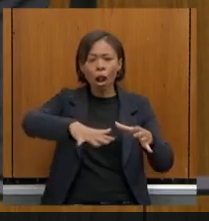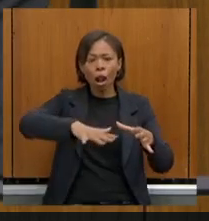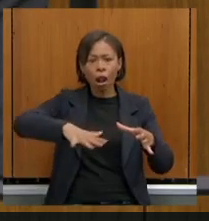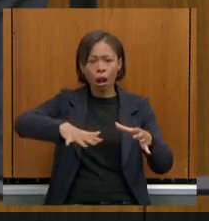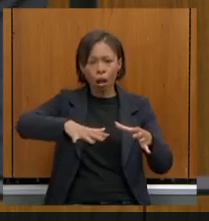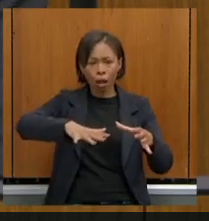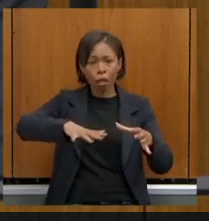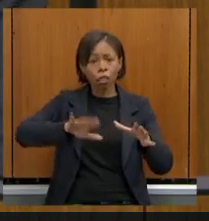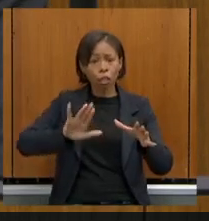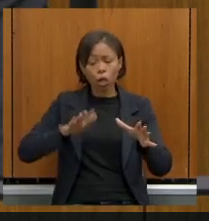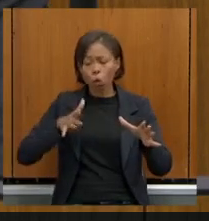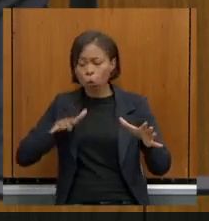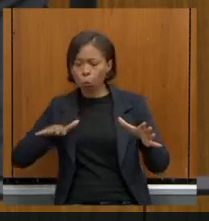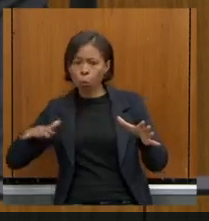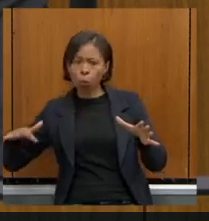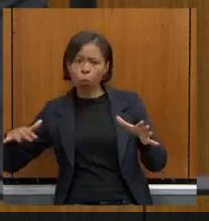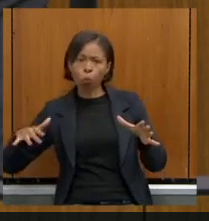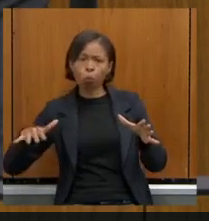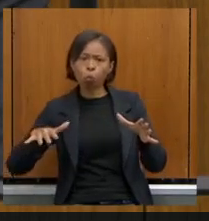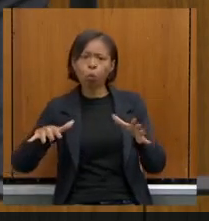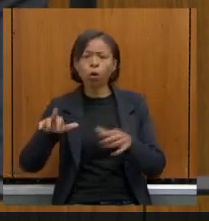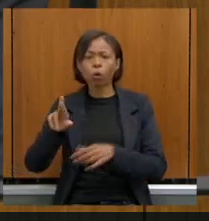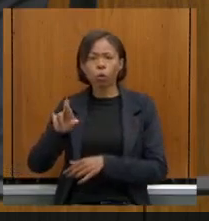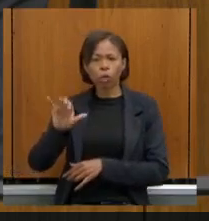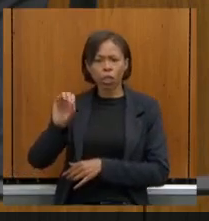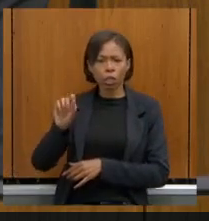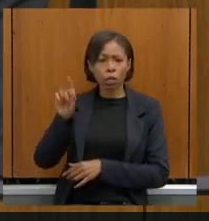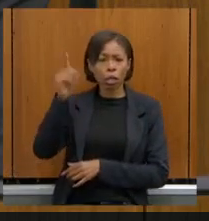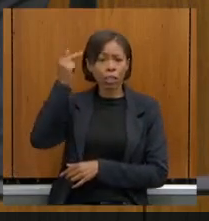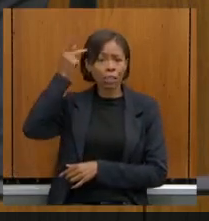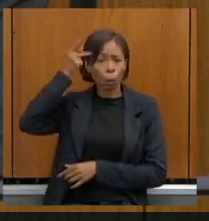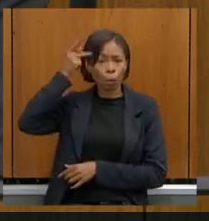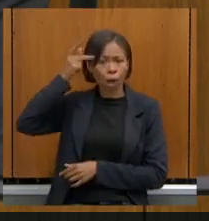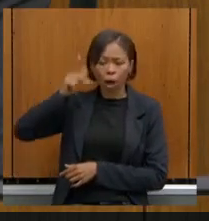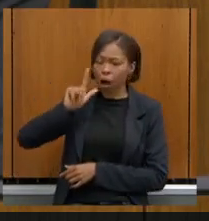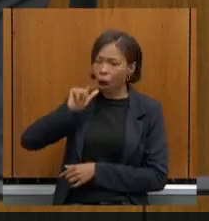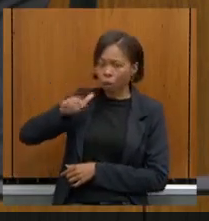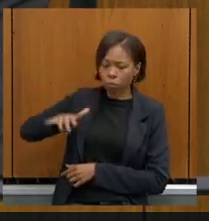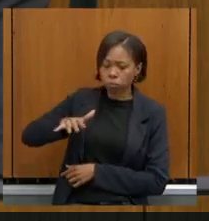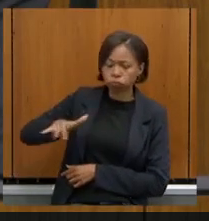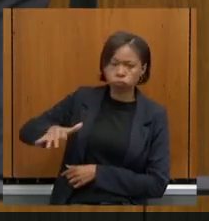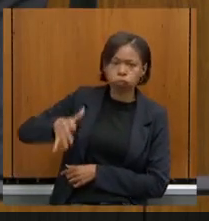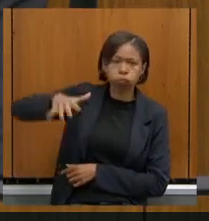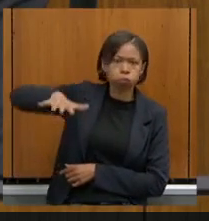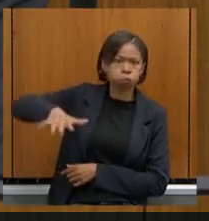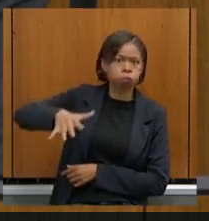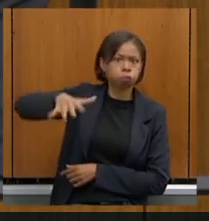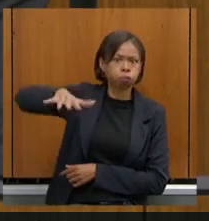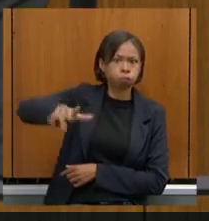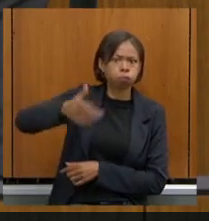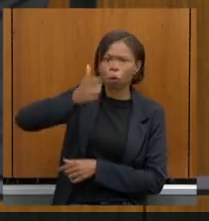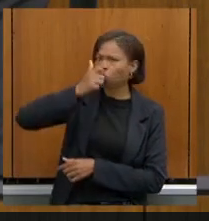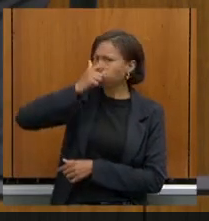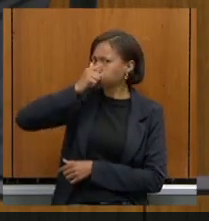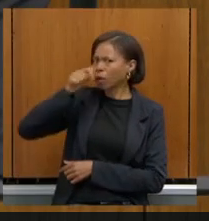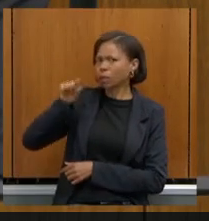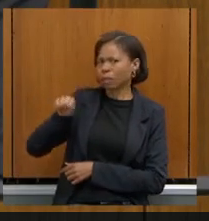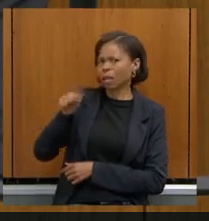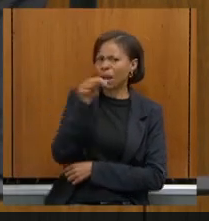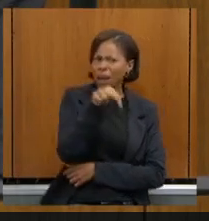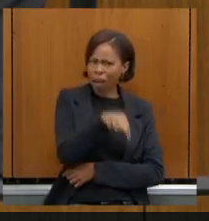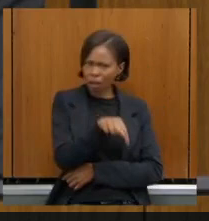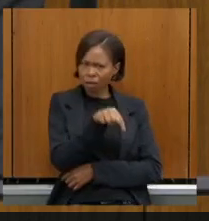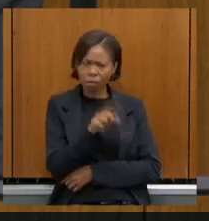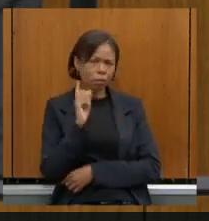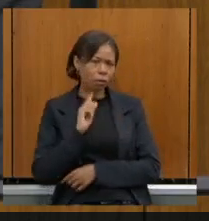viário do rio lá em são paulo fica sempre cheio para poder manter lá então será que as nossas